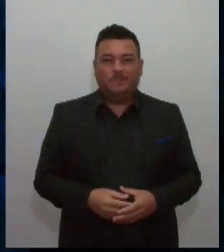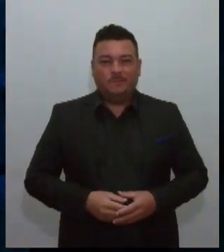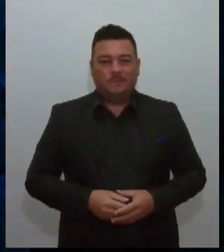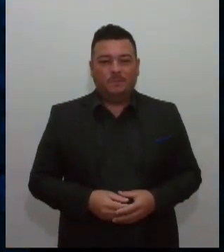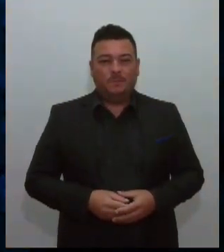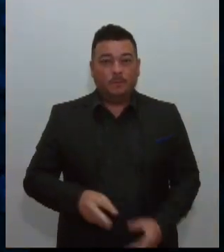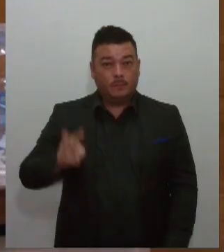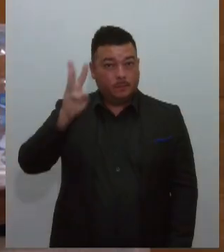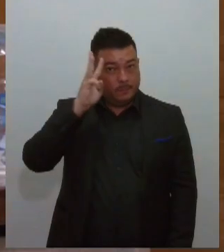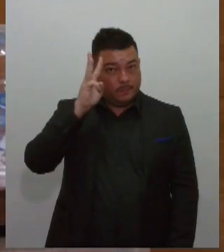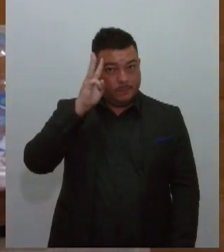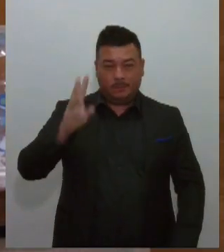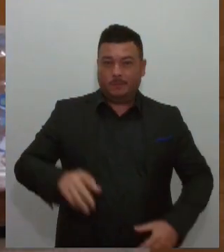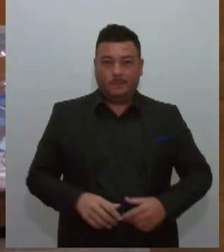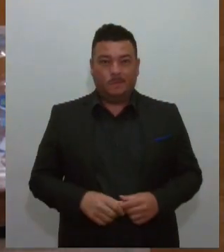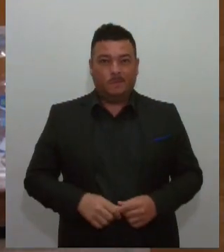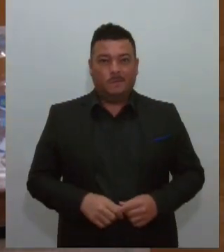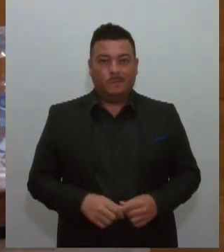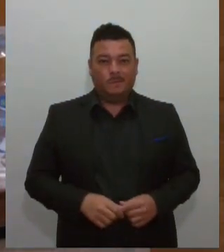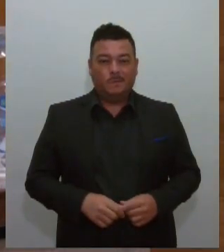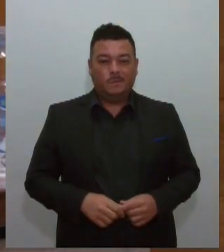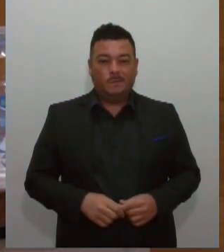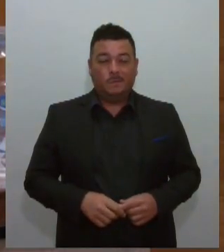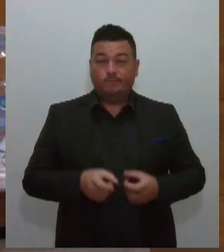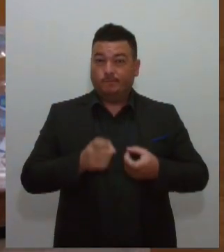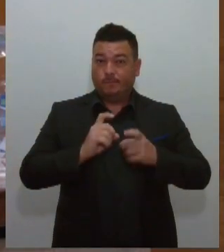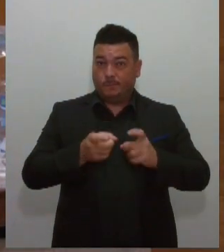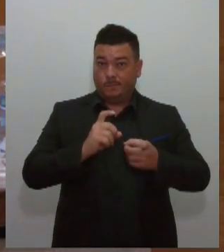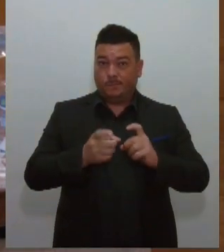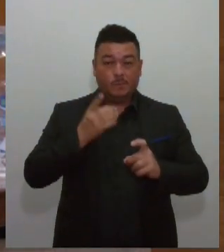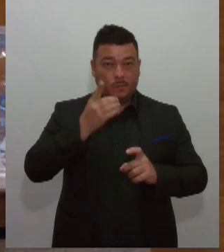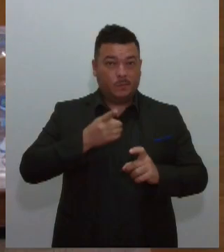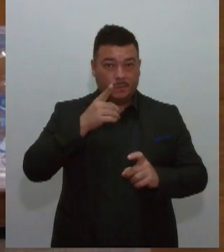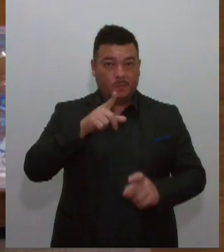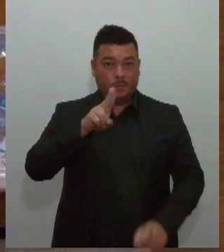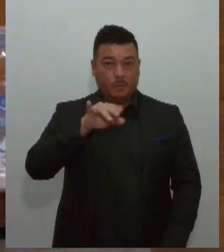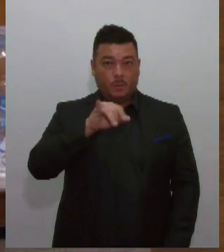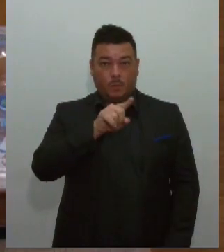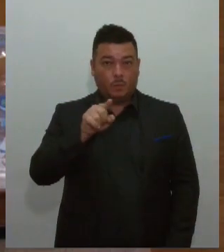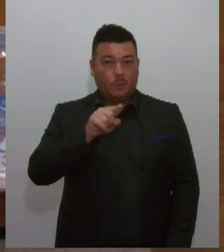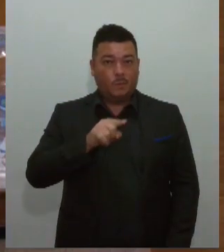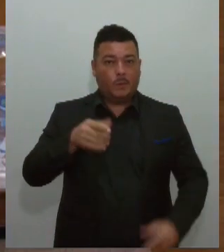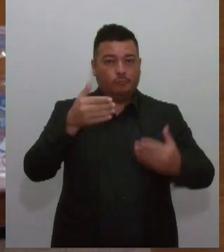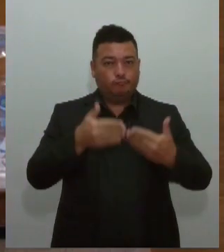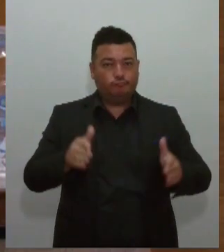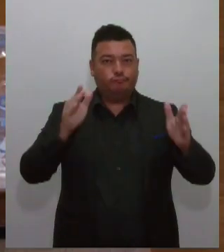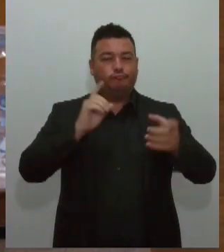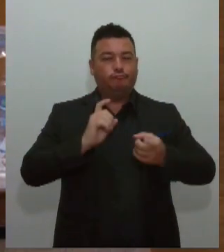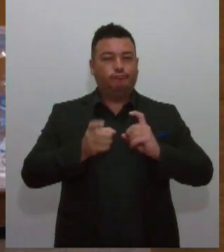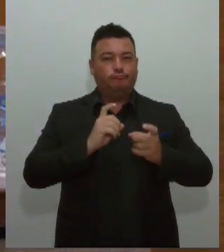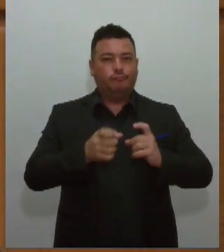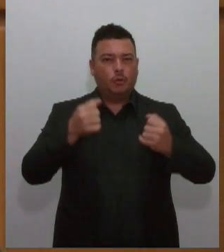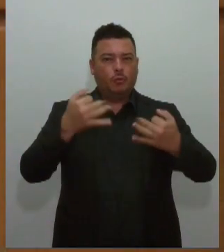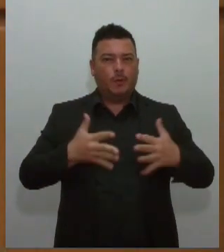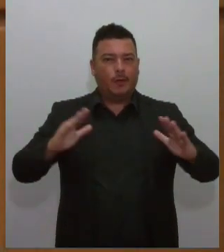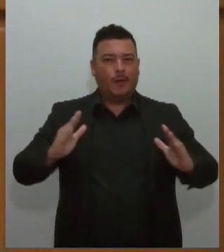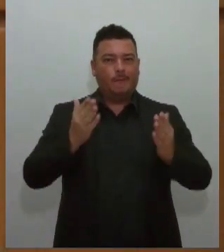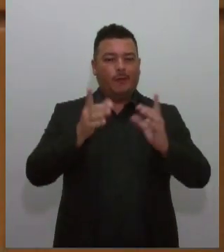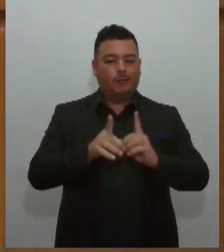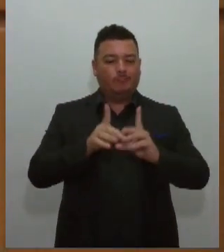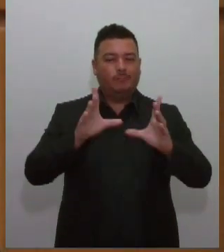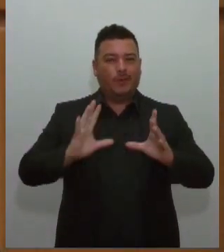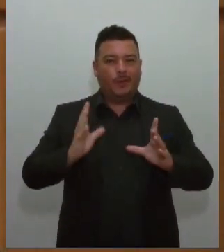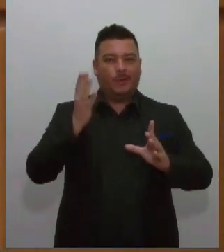Terça-feira. No pequeno expediente, o deputado Luiz Fonseca abriu os trabalhos falando da festa democrática ocorrida no último